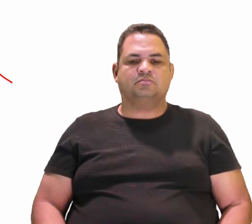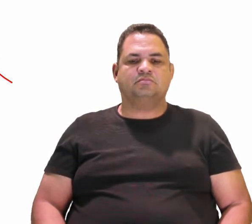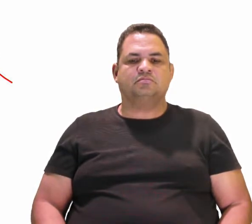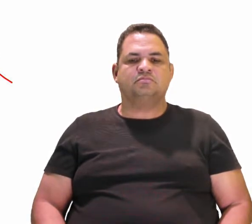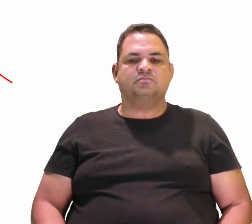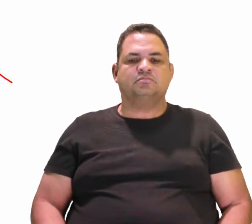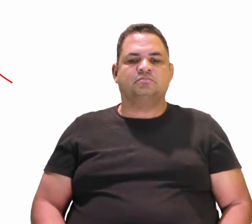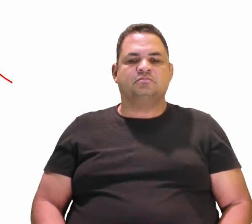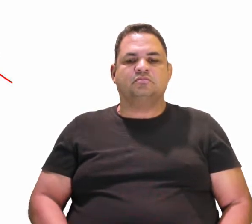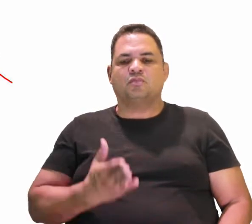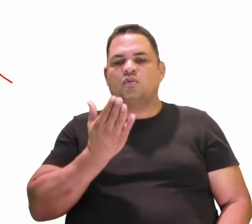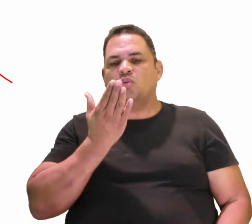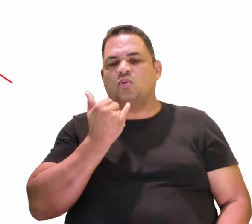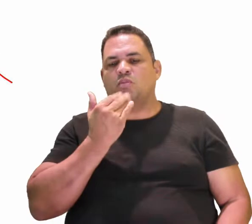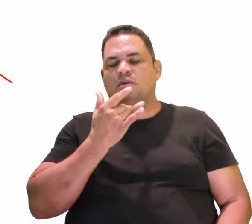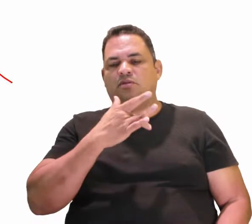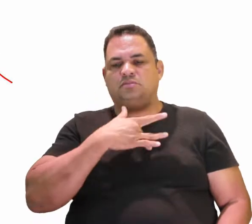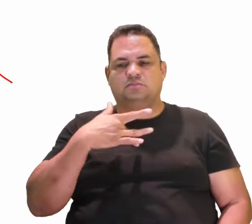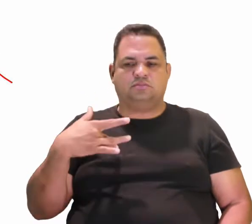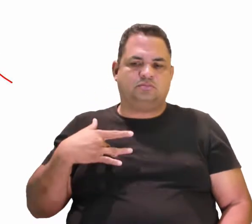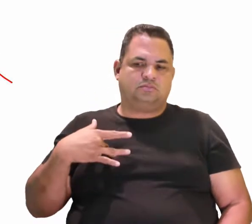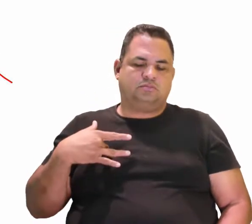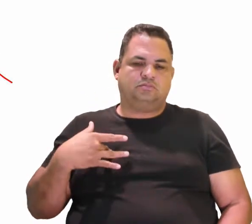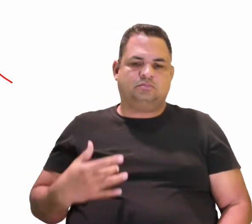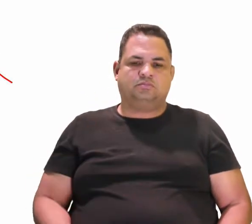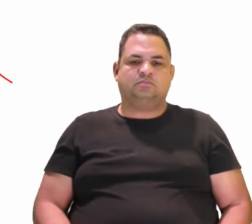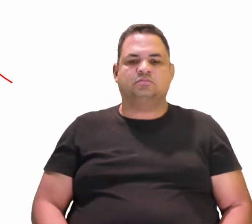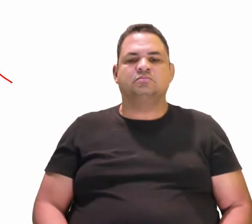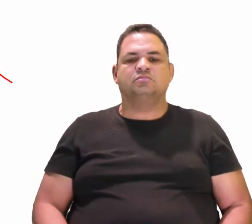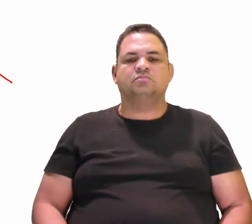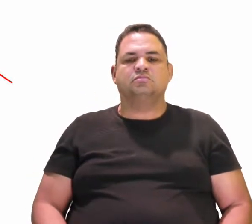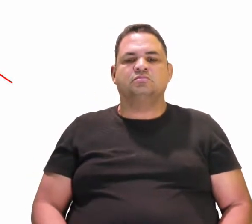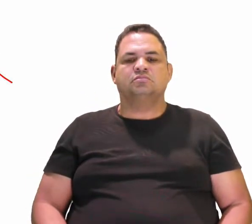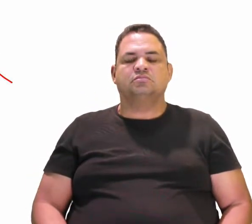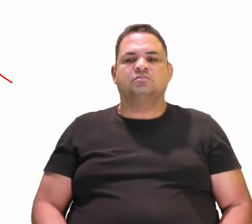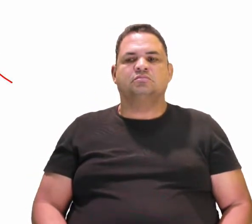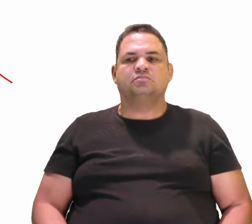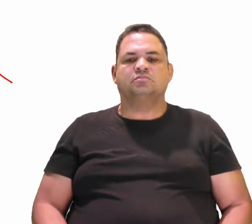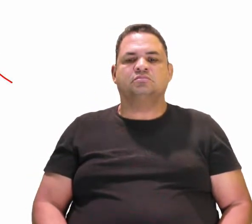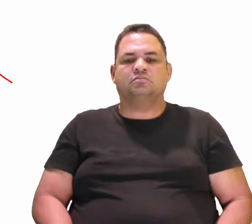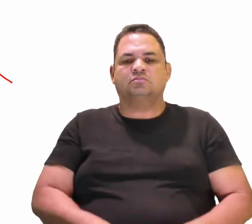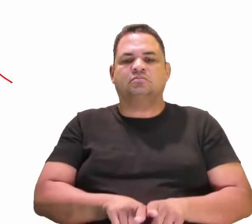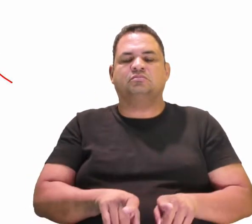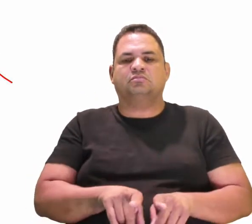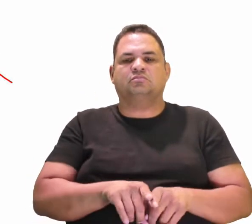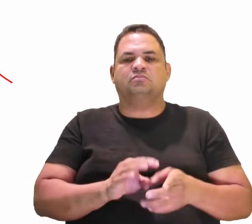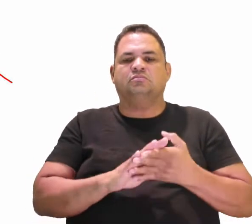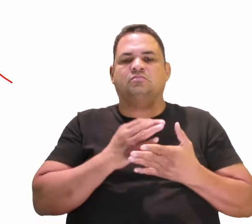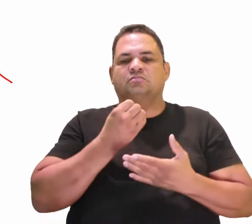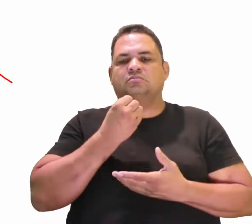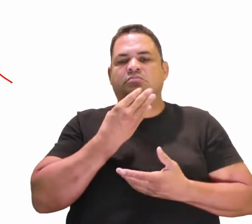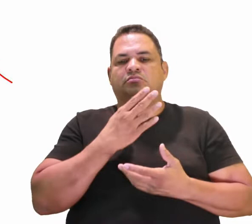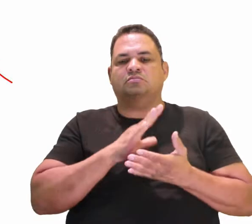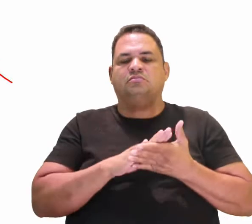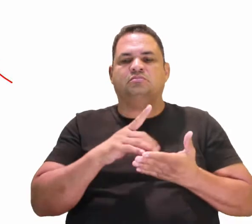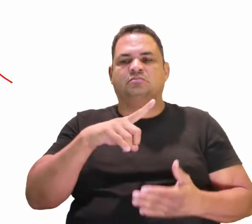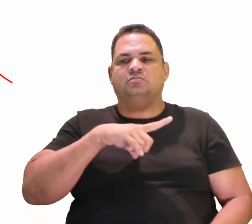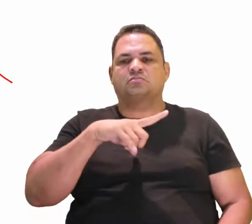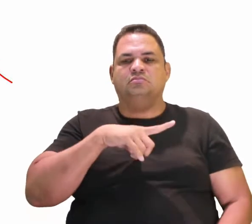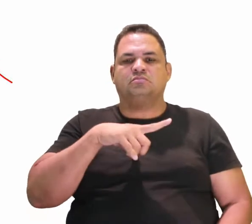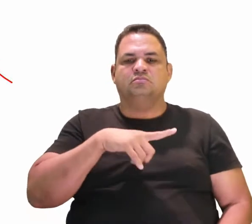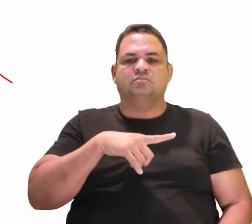healthy, comer saudável. Eat healthy. Também é uma boa forma para você